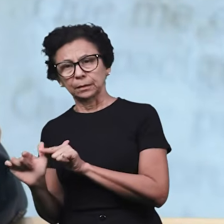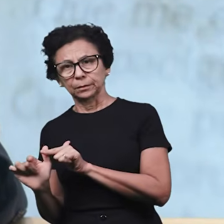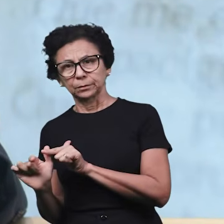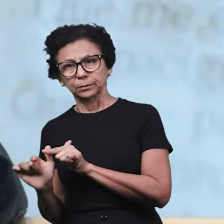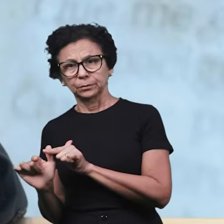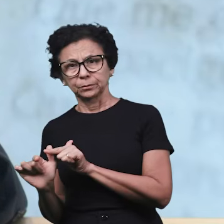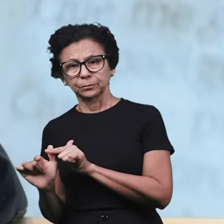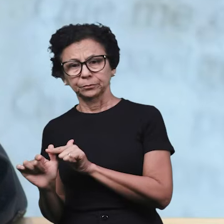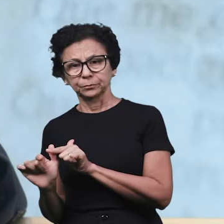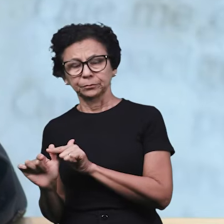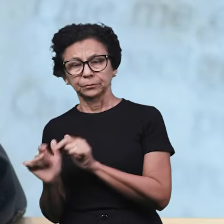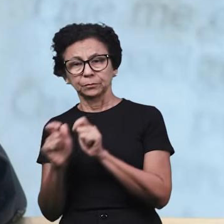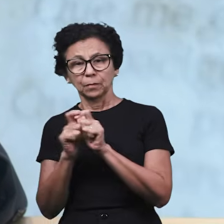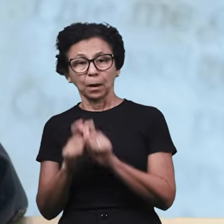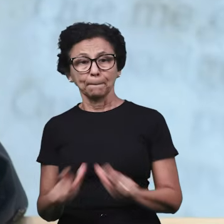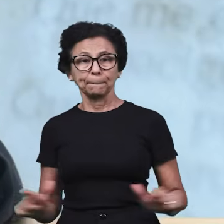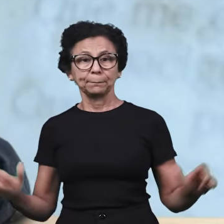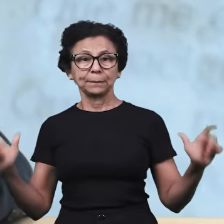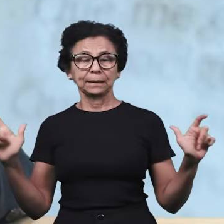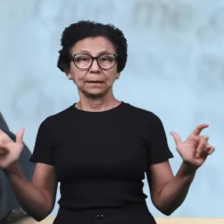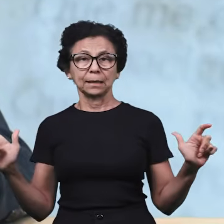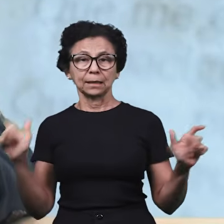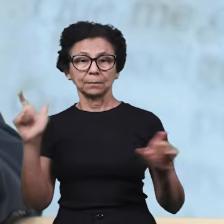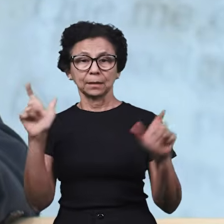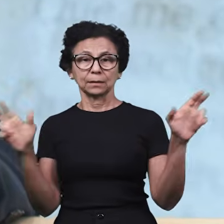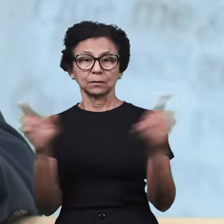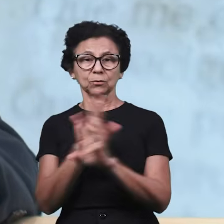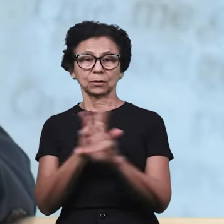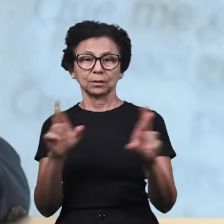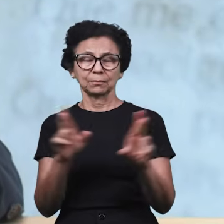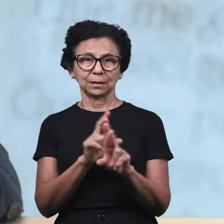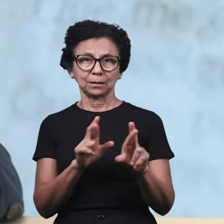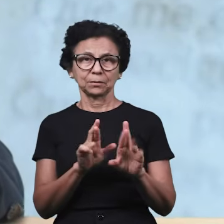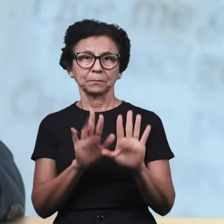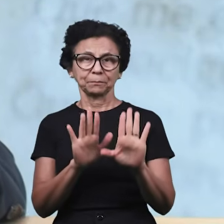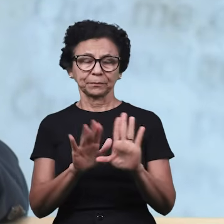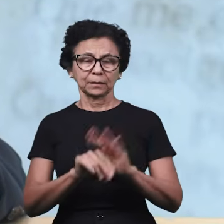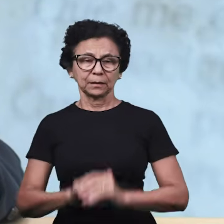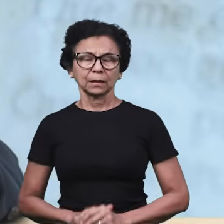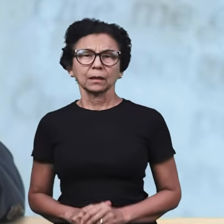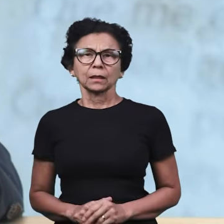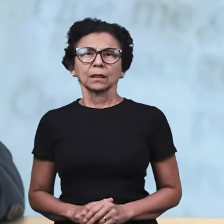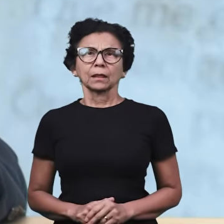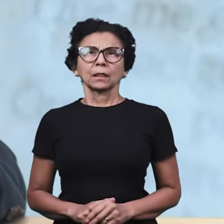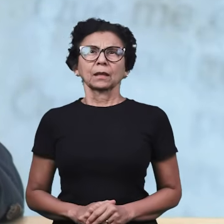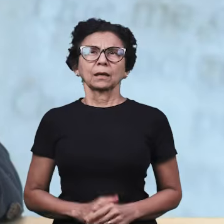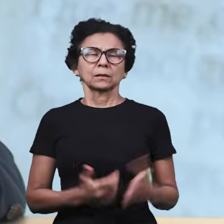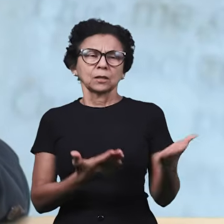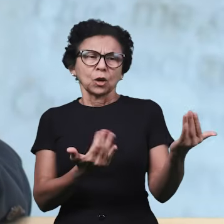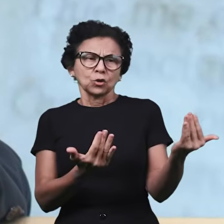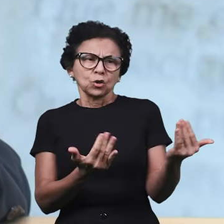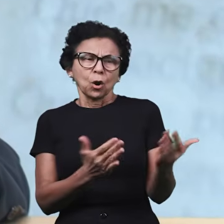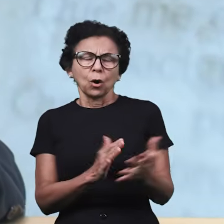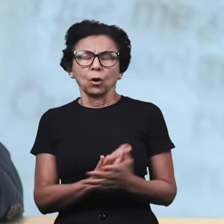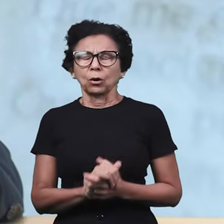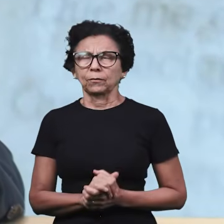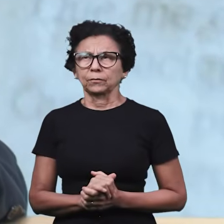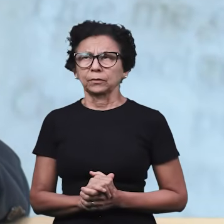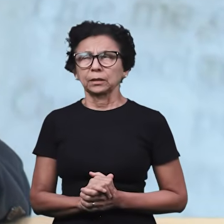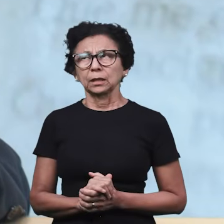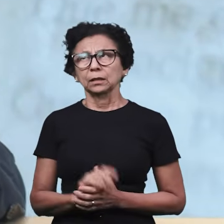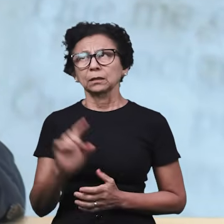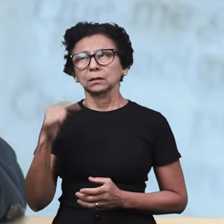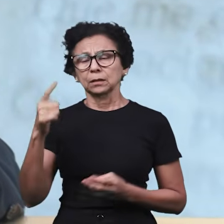aí, quando a gente passa dessa fase de jovem, a gente já vai entrando na fase de maduro, ou casado, junto